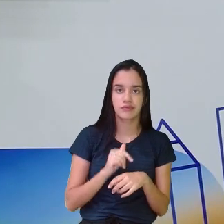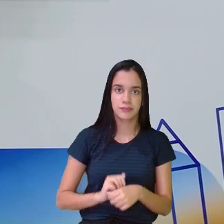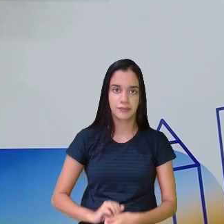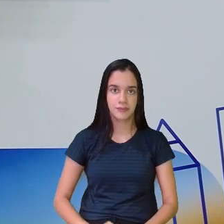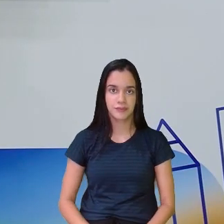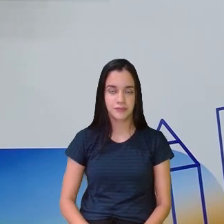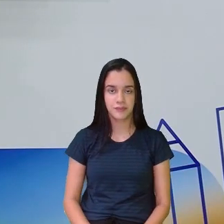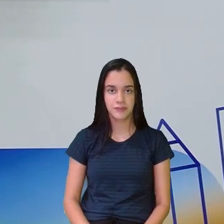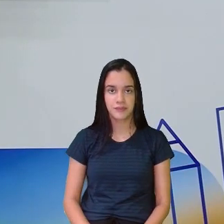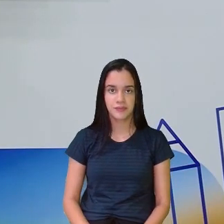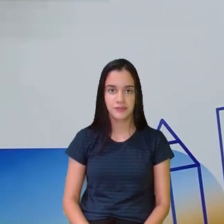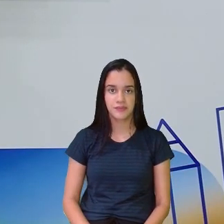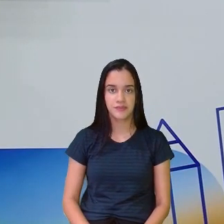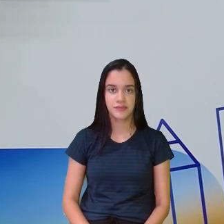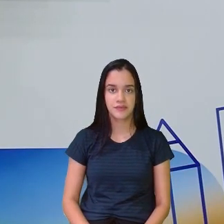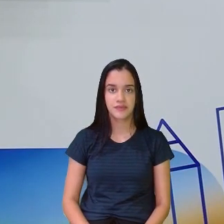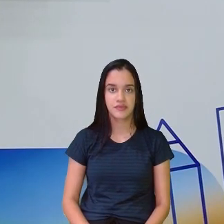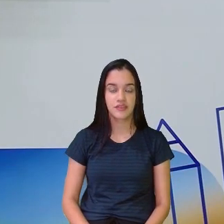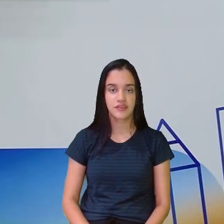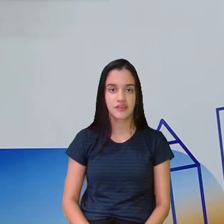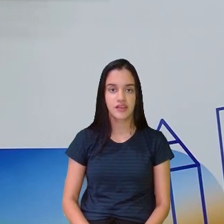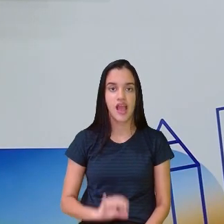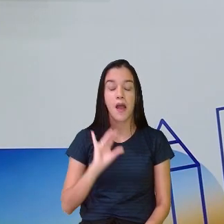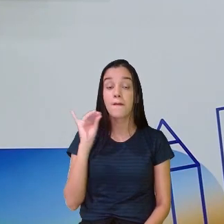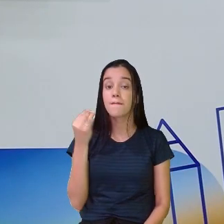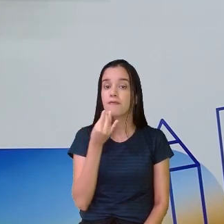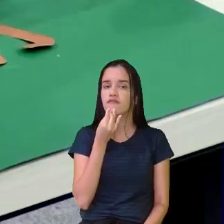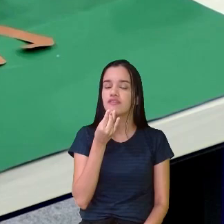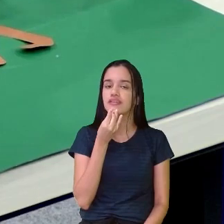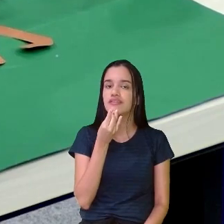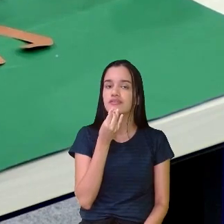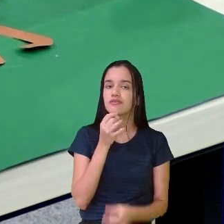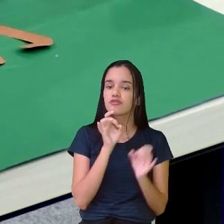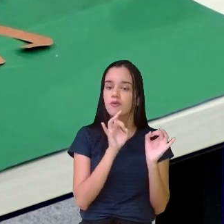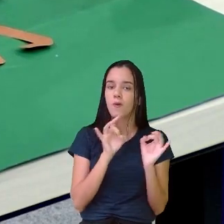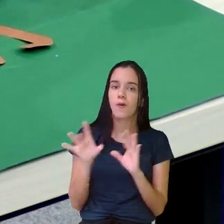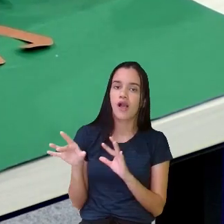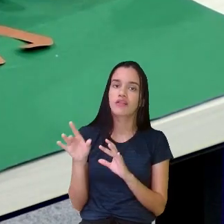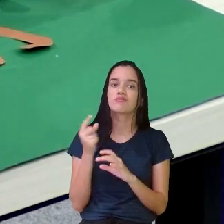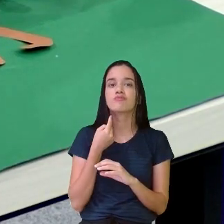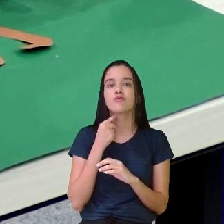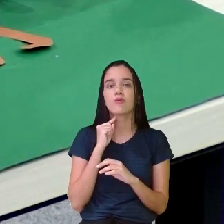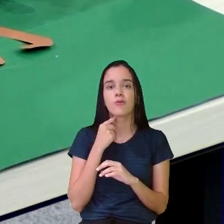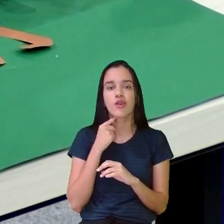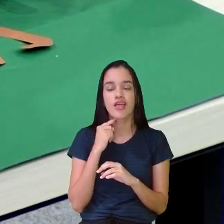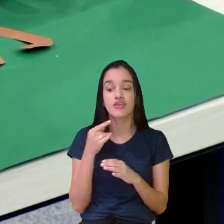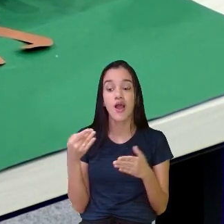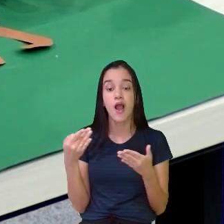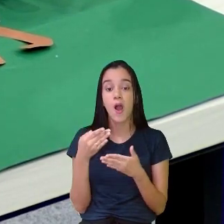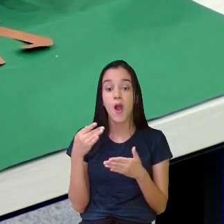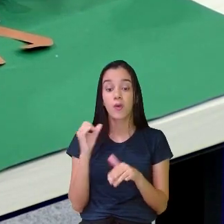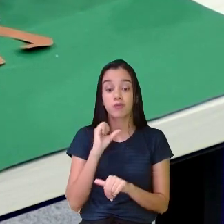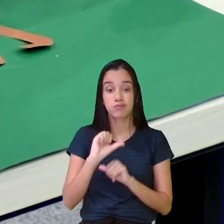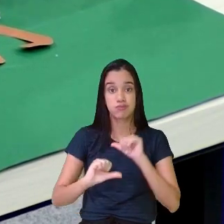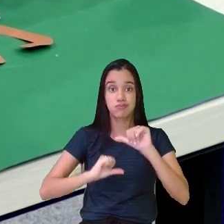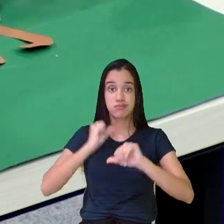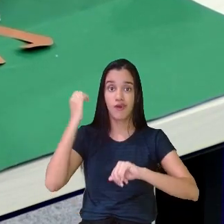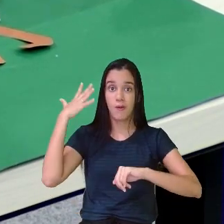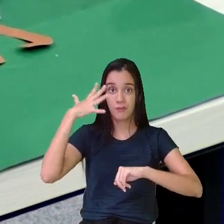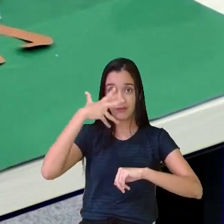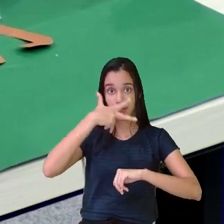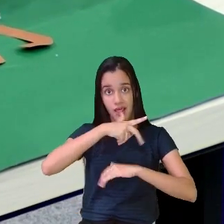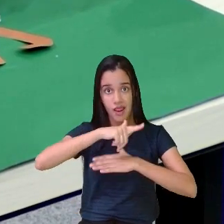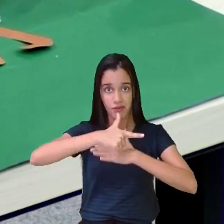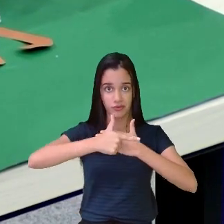lá. Aproveitar o que iria para o lixo, transformar em algo belo, em algo funcional.